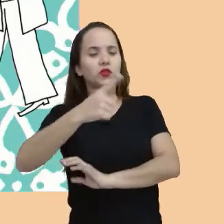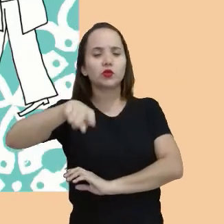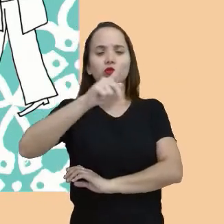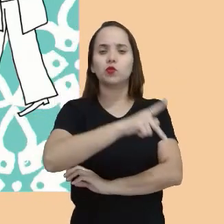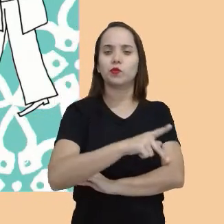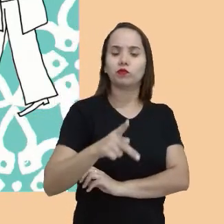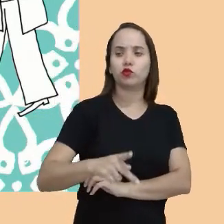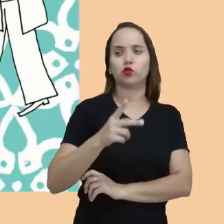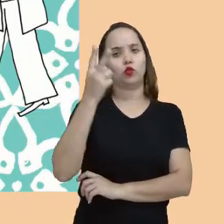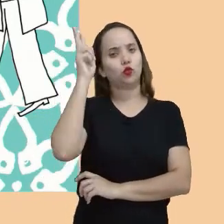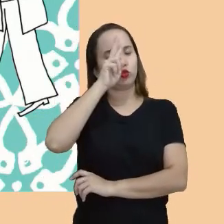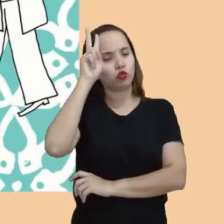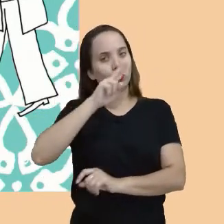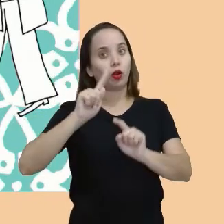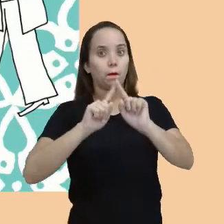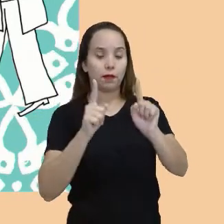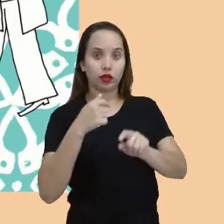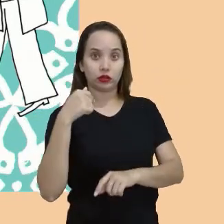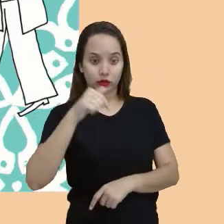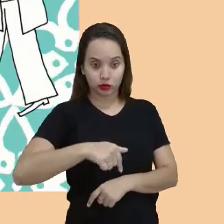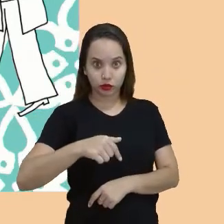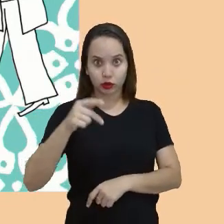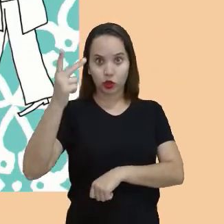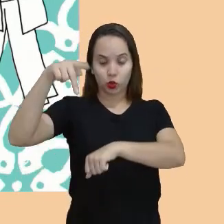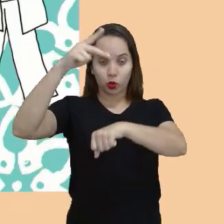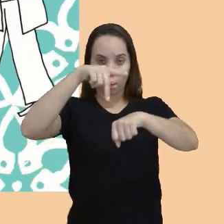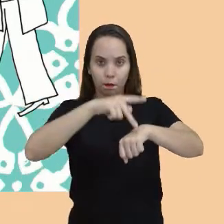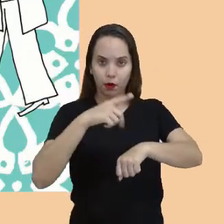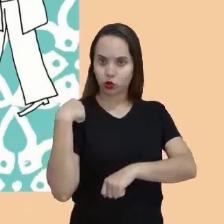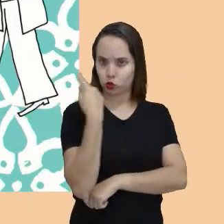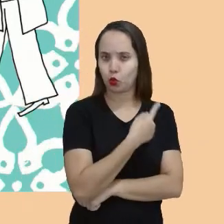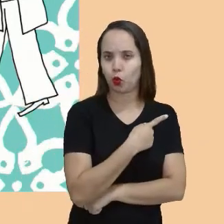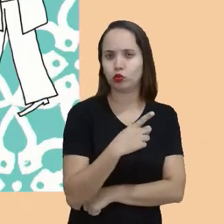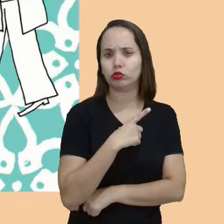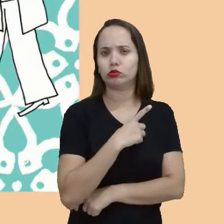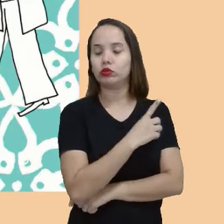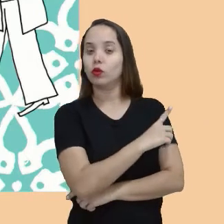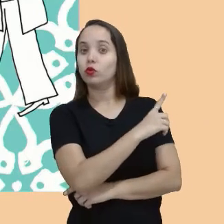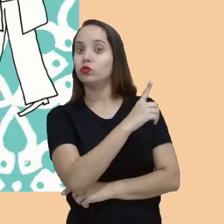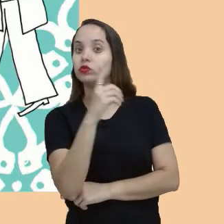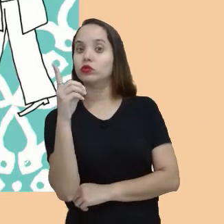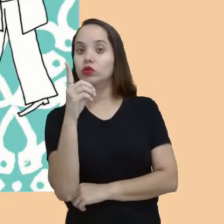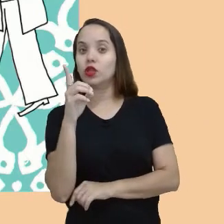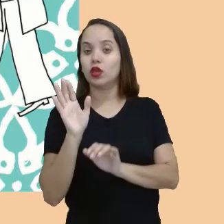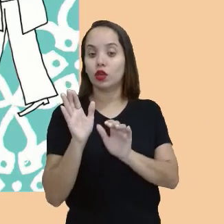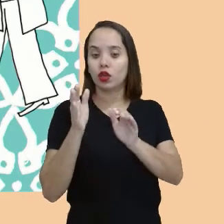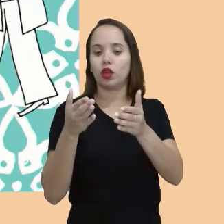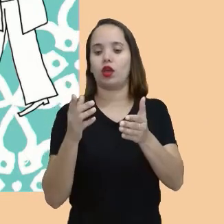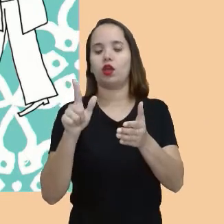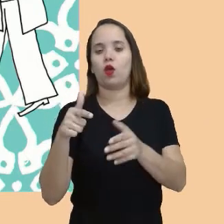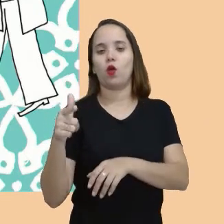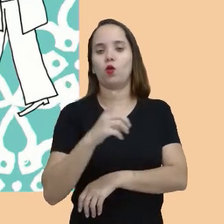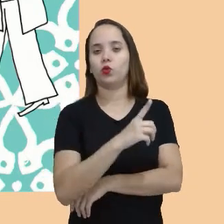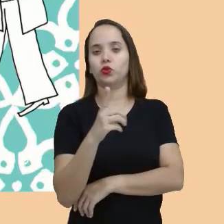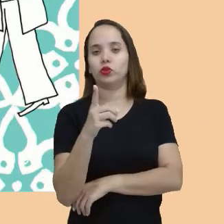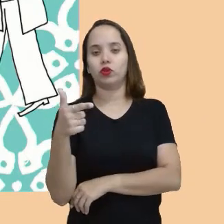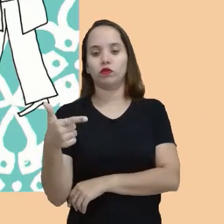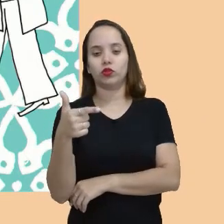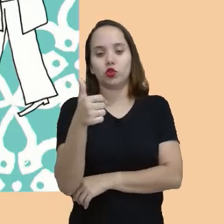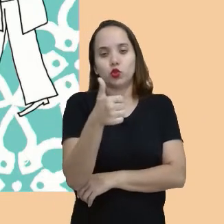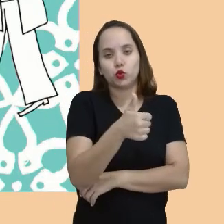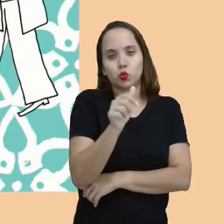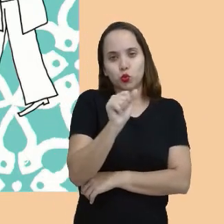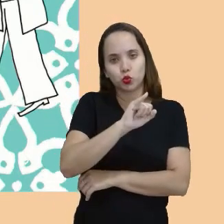pesquisar. Mas aqui no nosso país mesmo, nós temos um dia específico, que é o dia 21 de janeiro, que esse dia